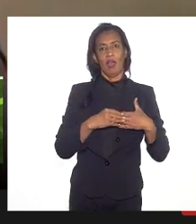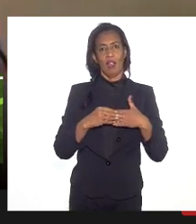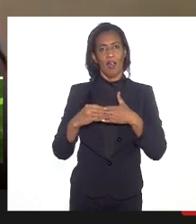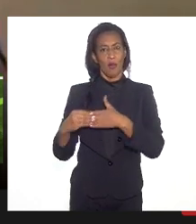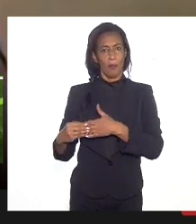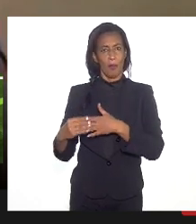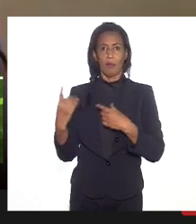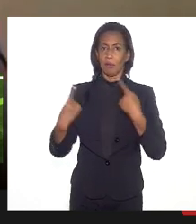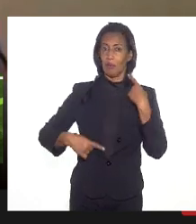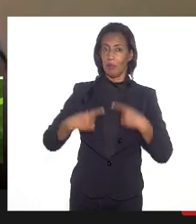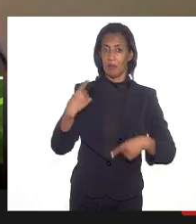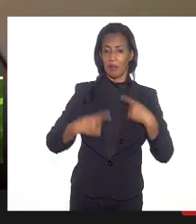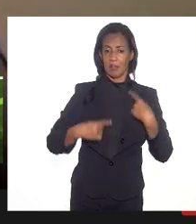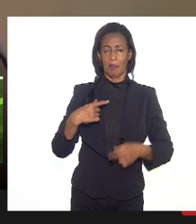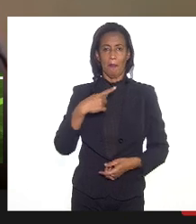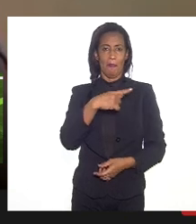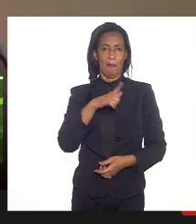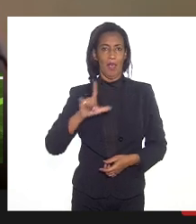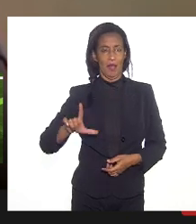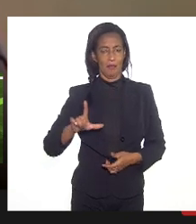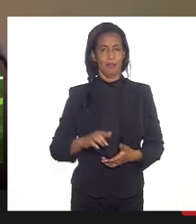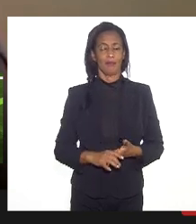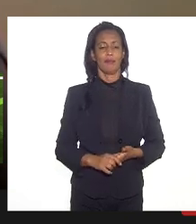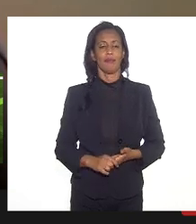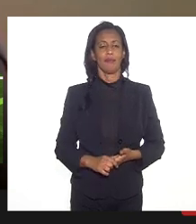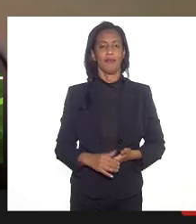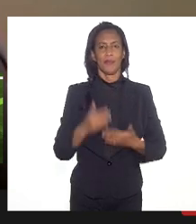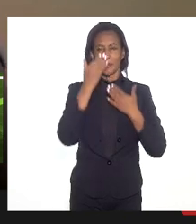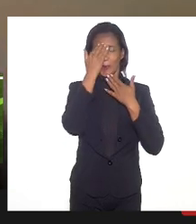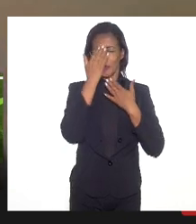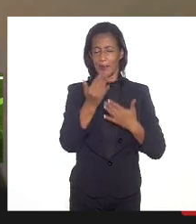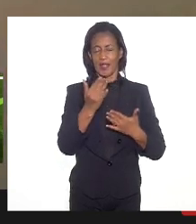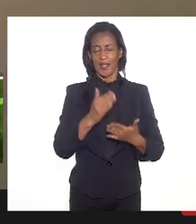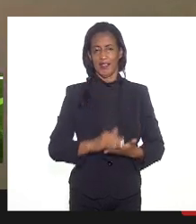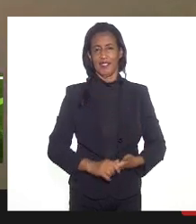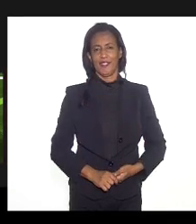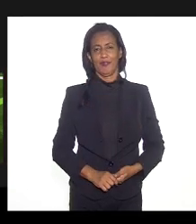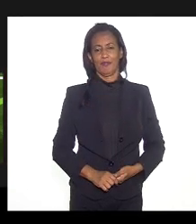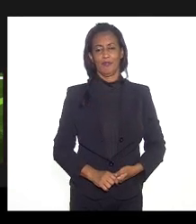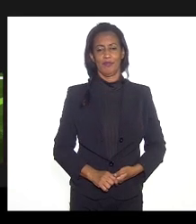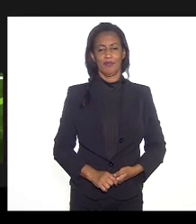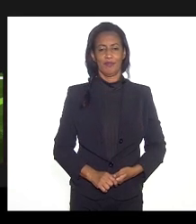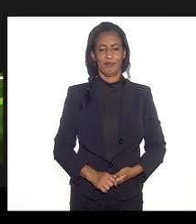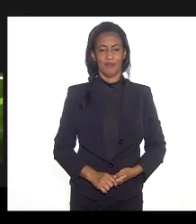e debates do PL, desse PL. Obrigada.